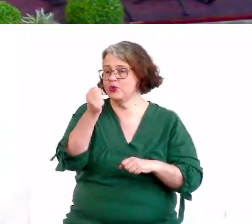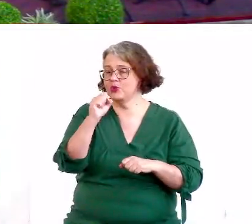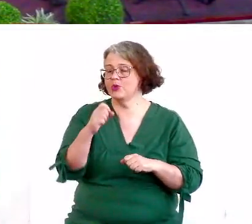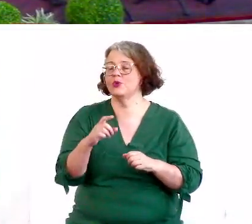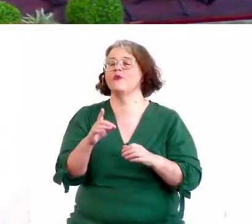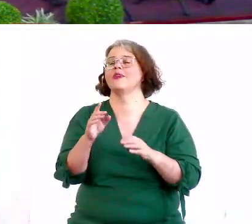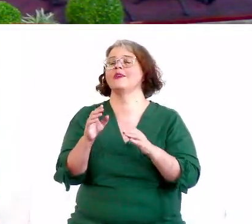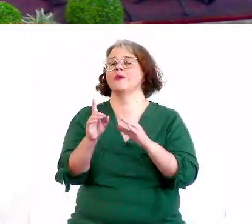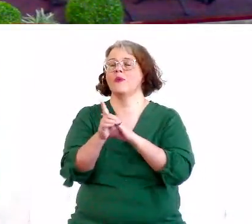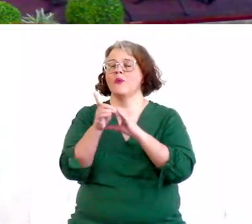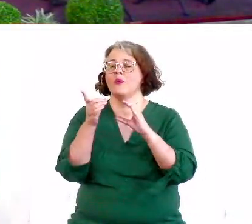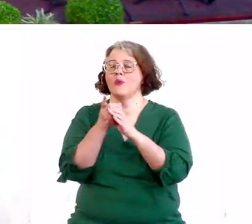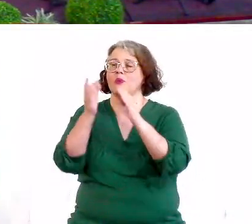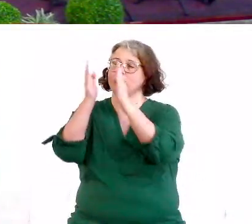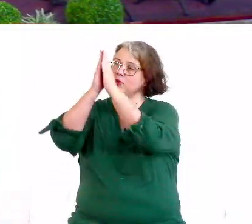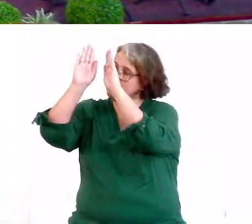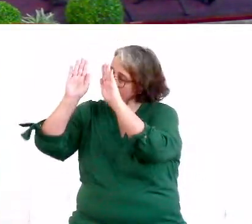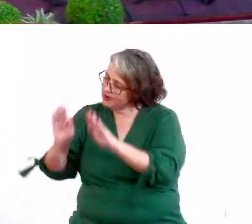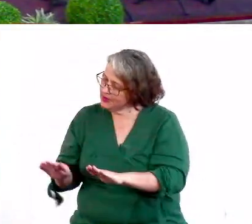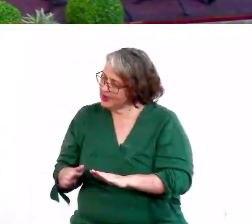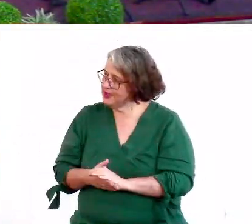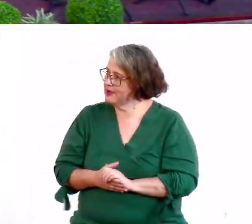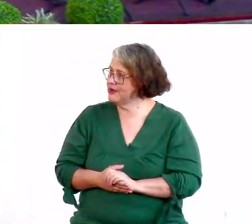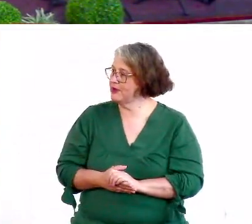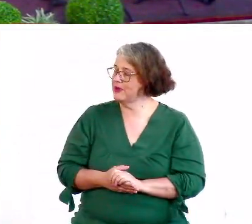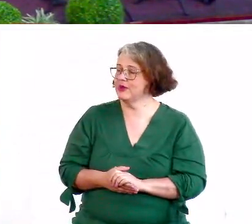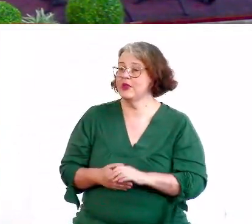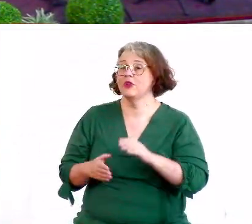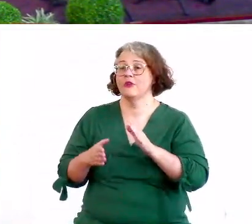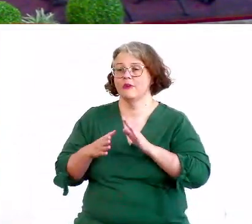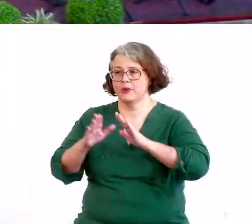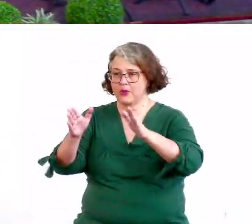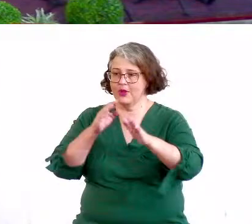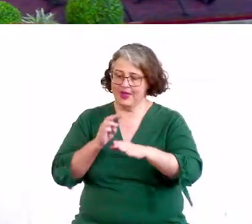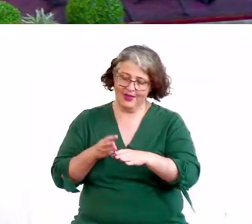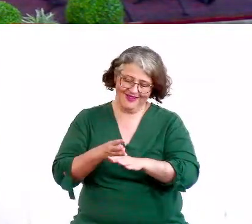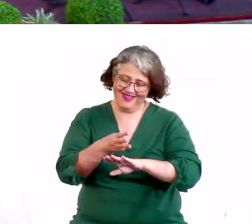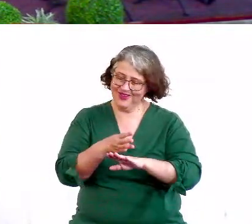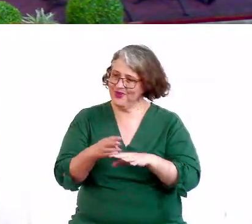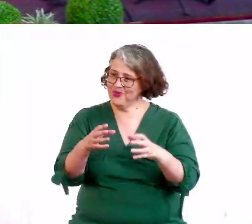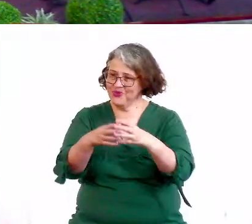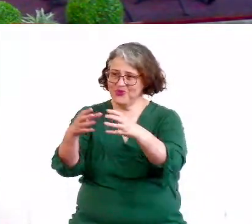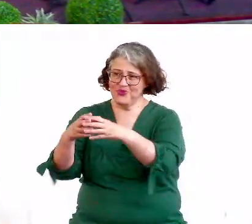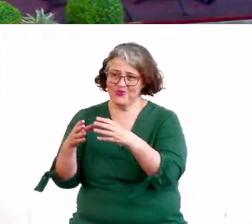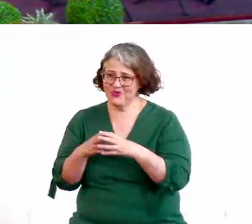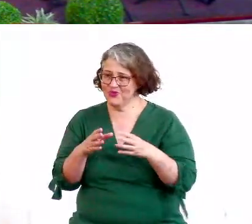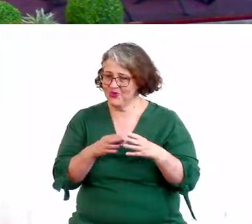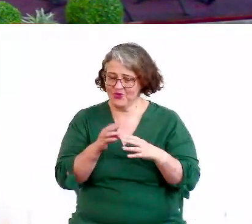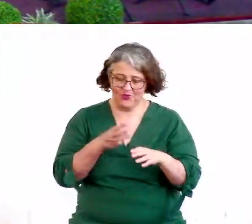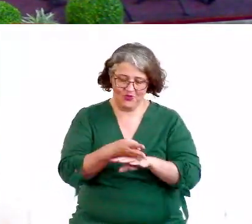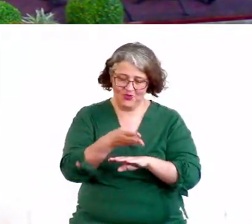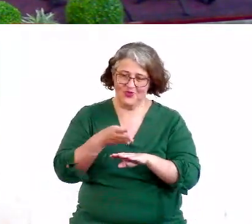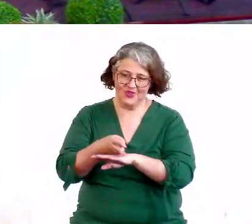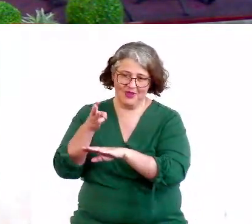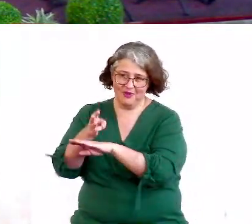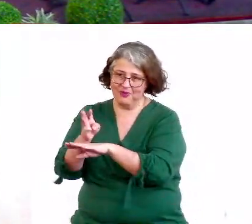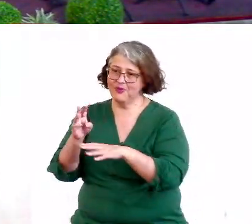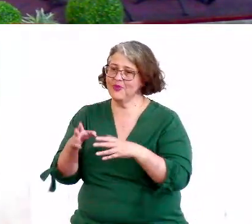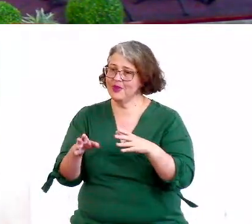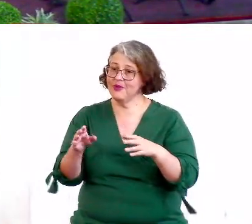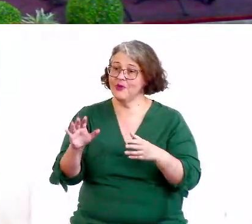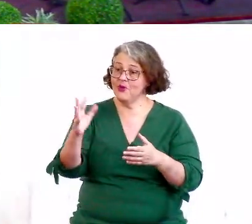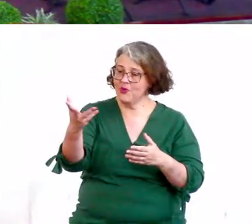de adoração. Nós vamos colocar nos grupos da igreja um convite para que você pense aí